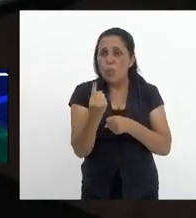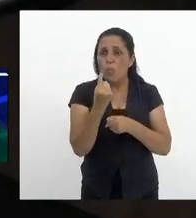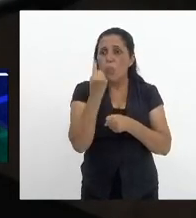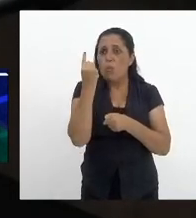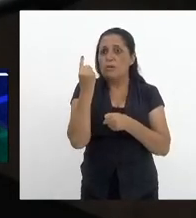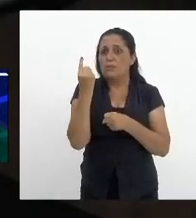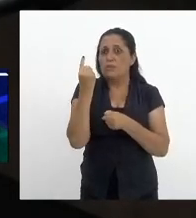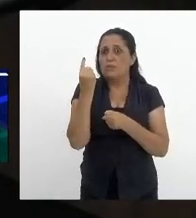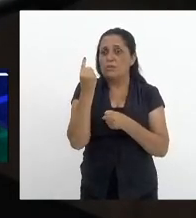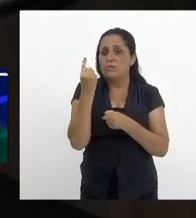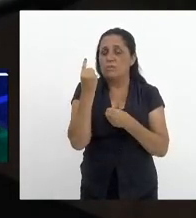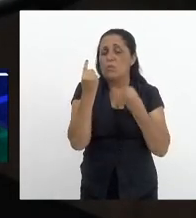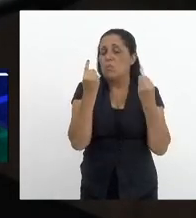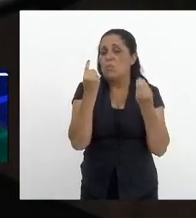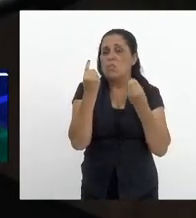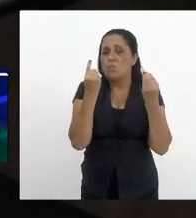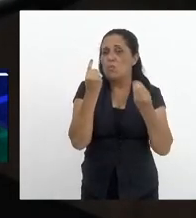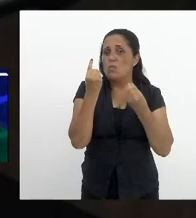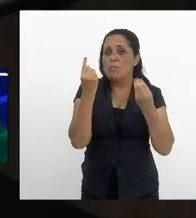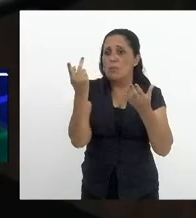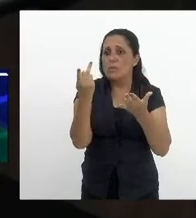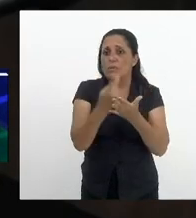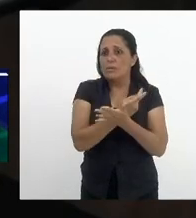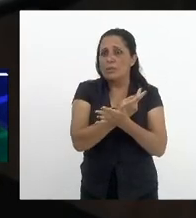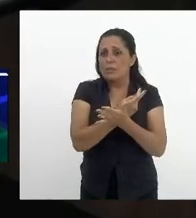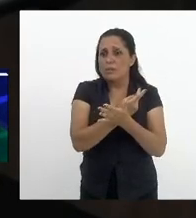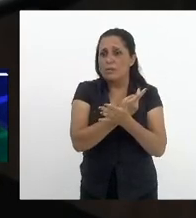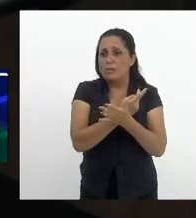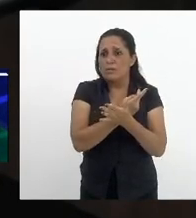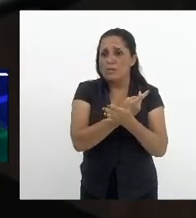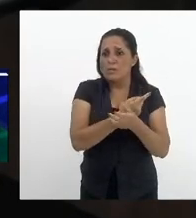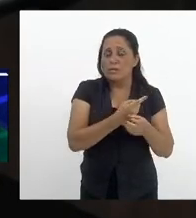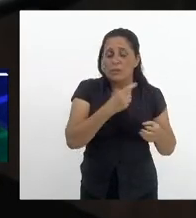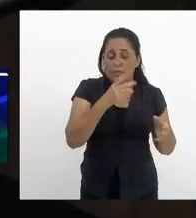disso acontecer é tirar fora quem não cumpre.